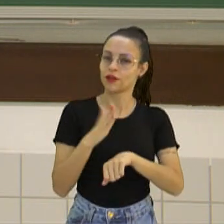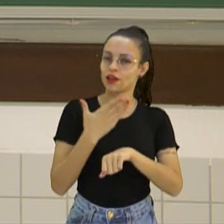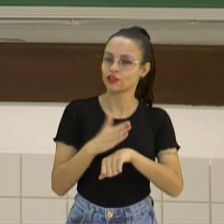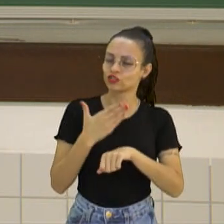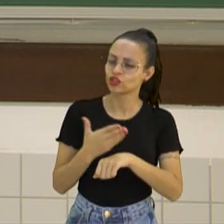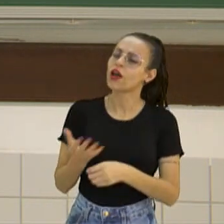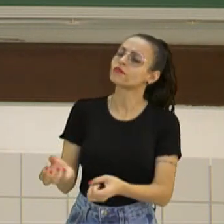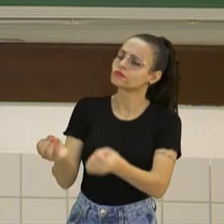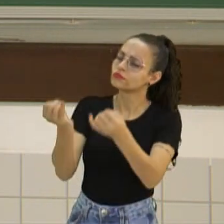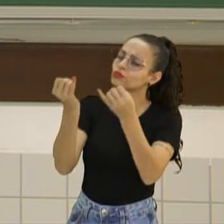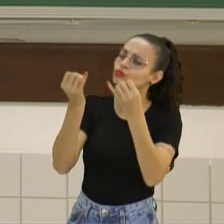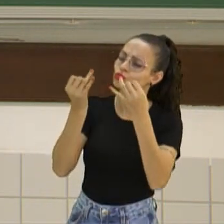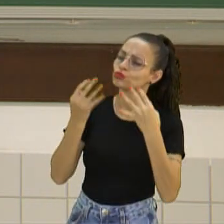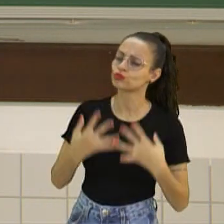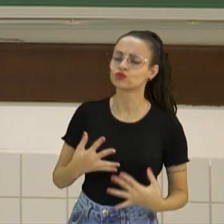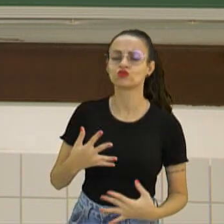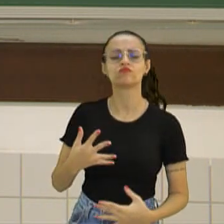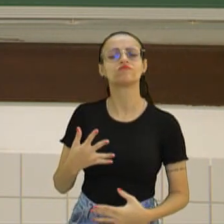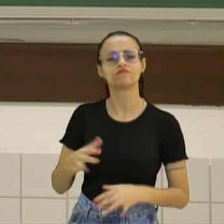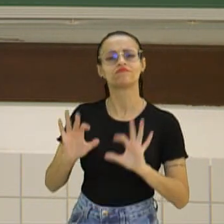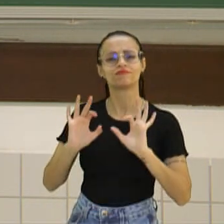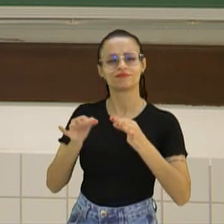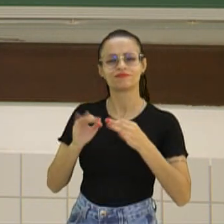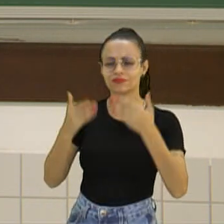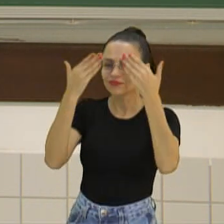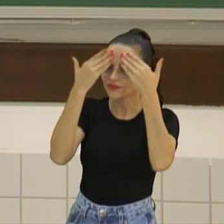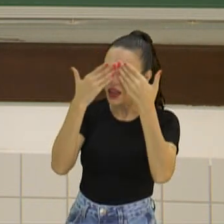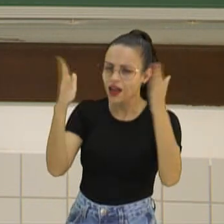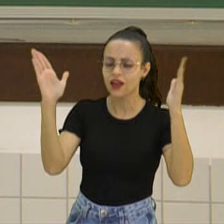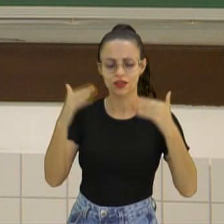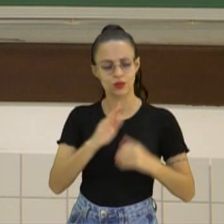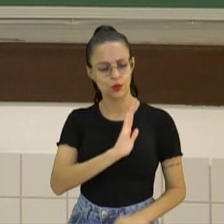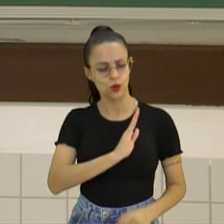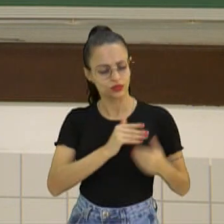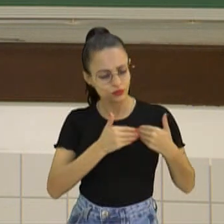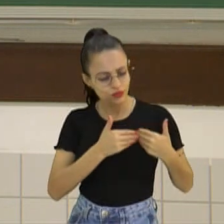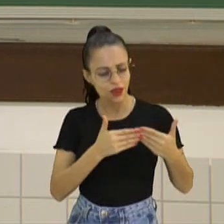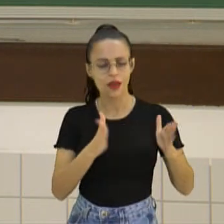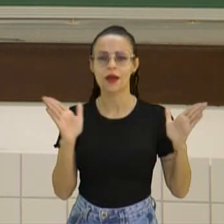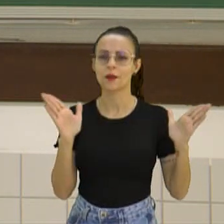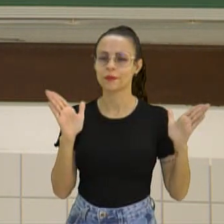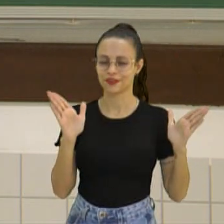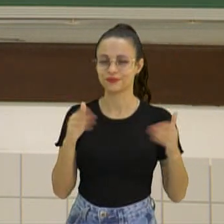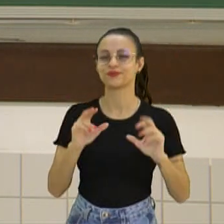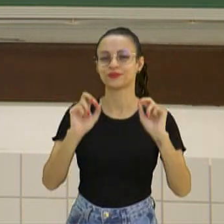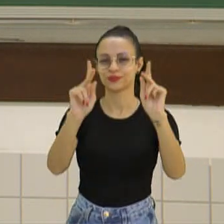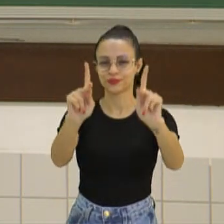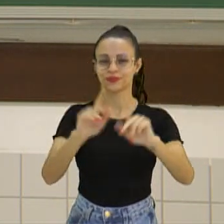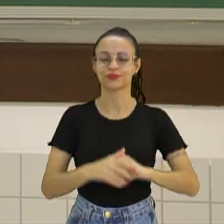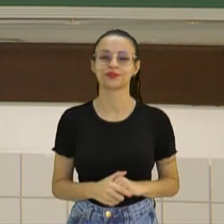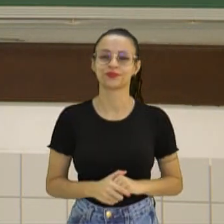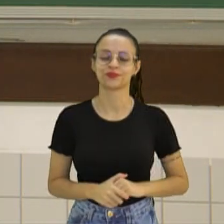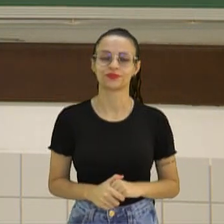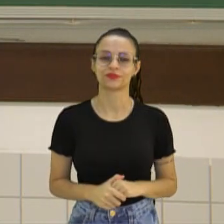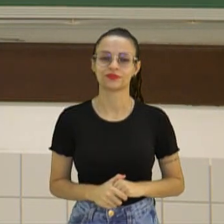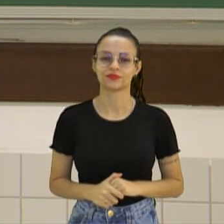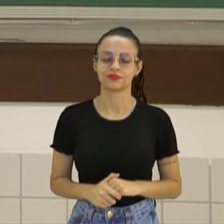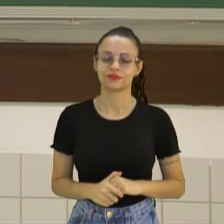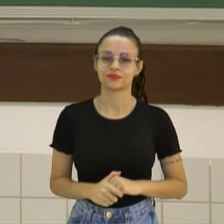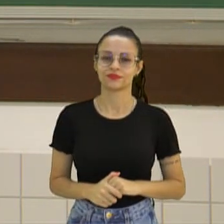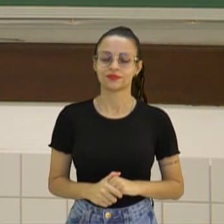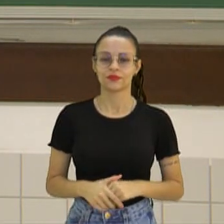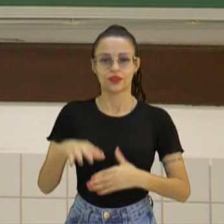escuta ouvir coração aberto e mente aberta ascende a tarde pensando numa resposta ok então vamos lá